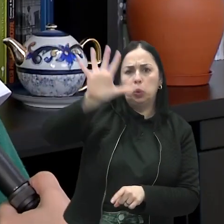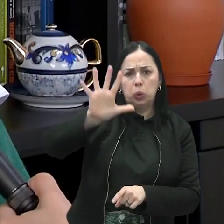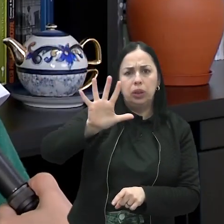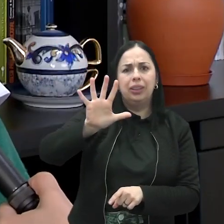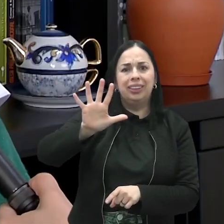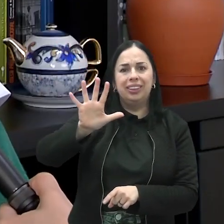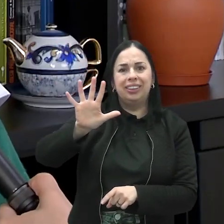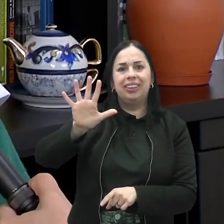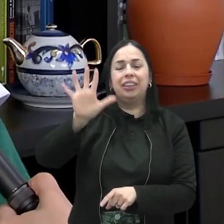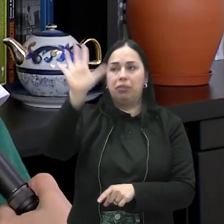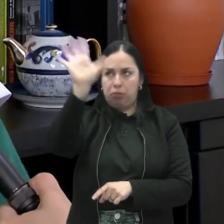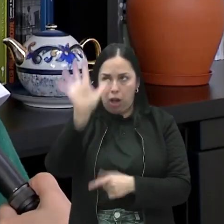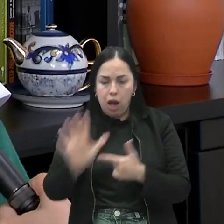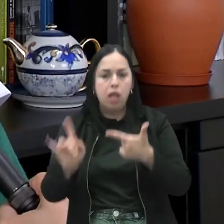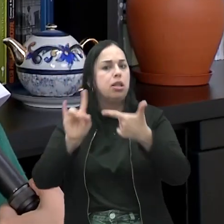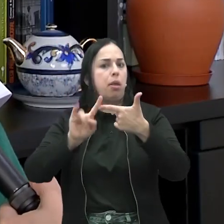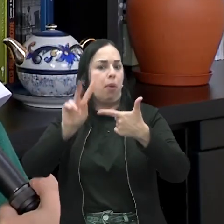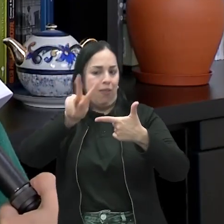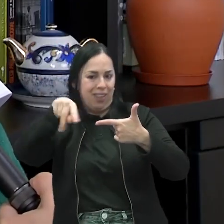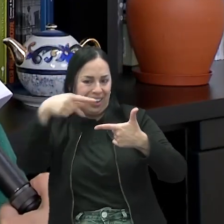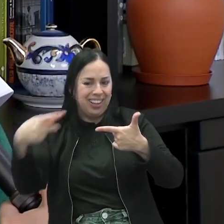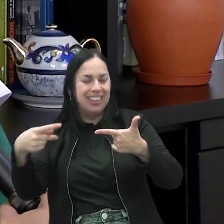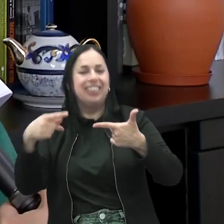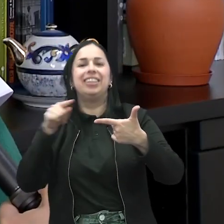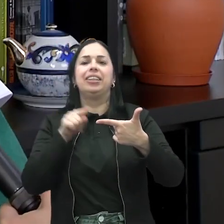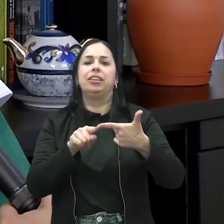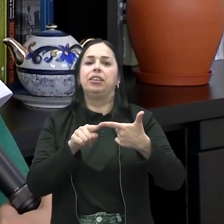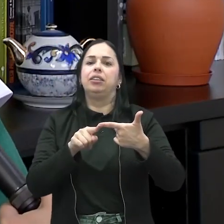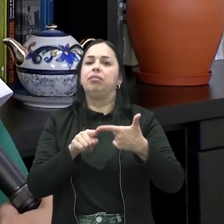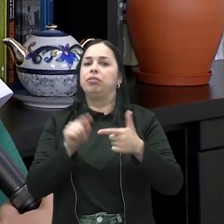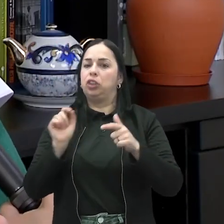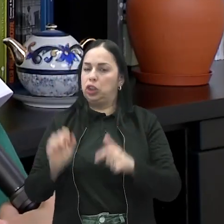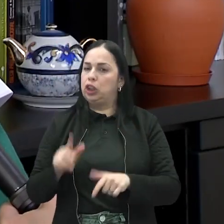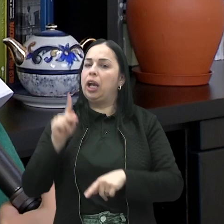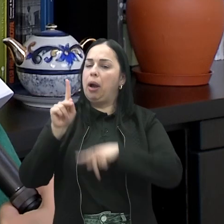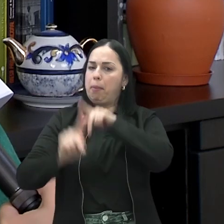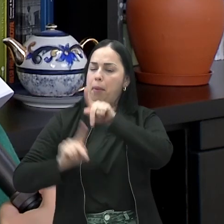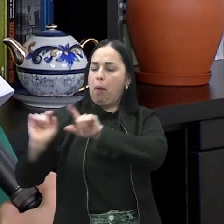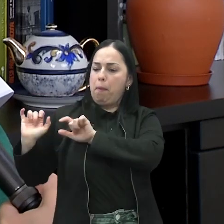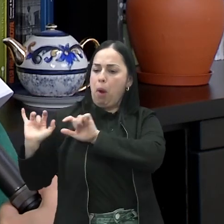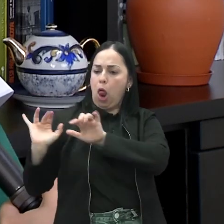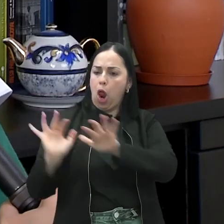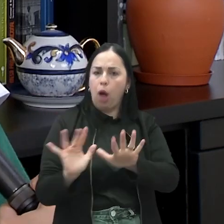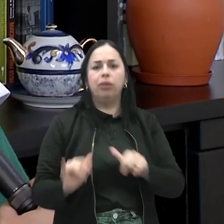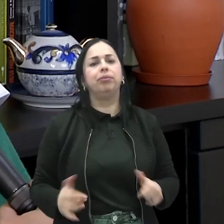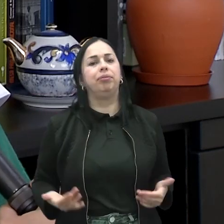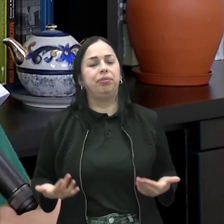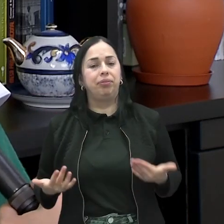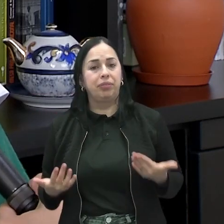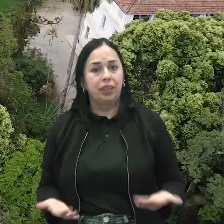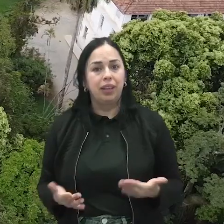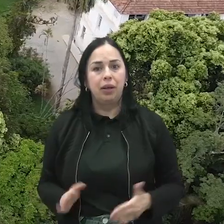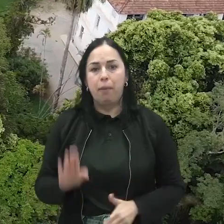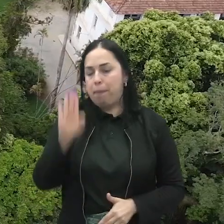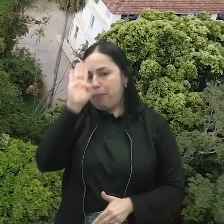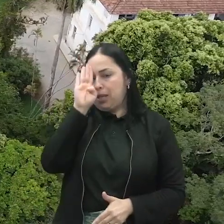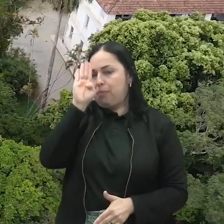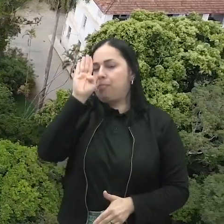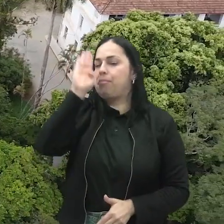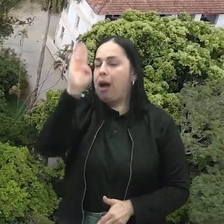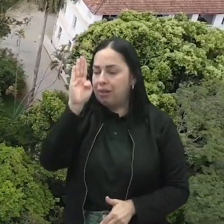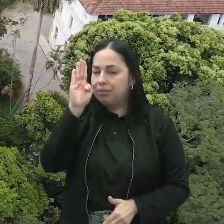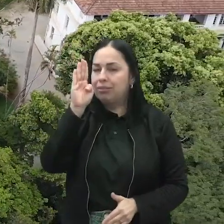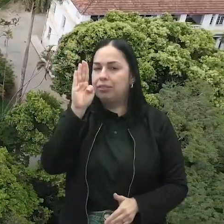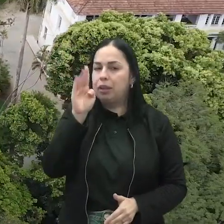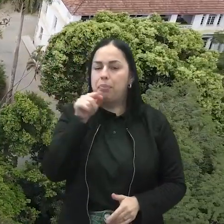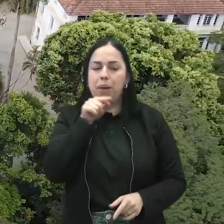né, ou vindo do Brasil primeiro e depois Vale do Paraíba, era densamente povoado com a chegada dos europeus. E o principal